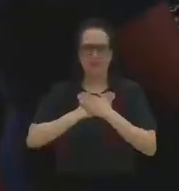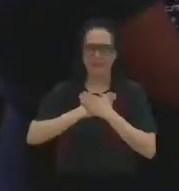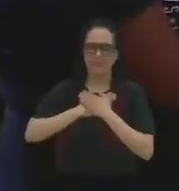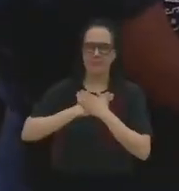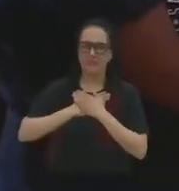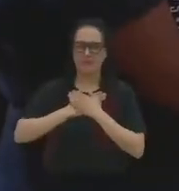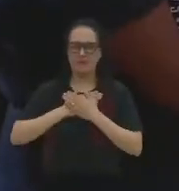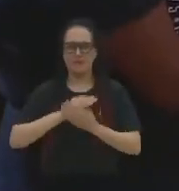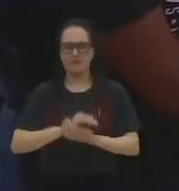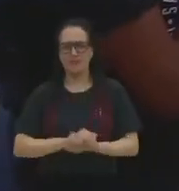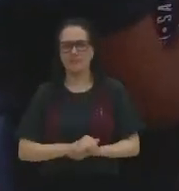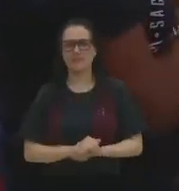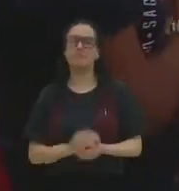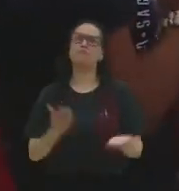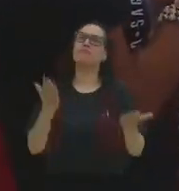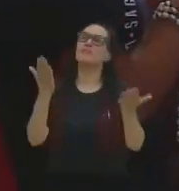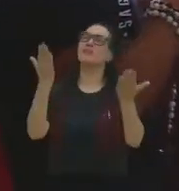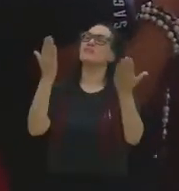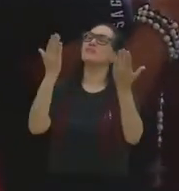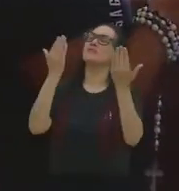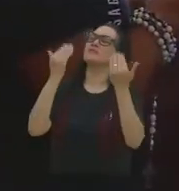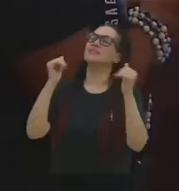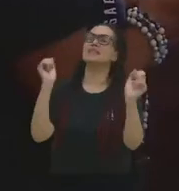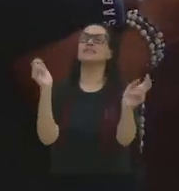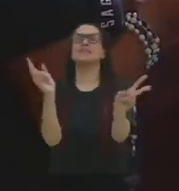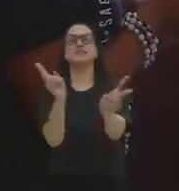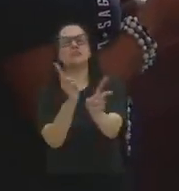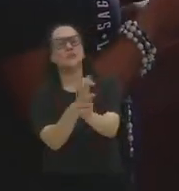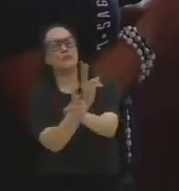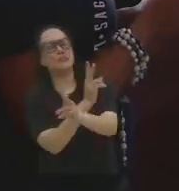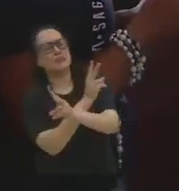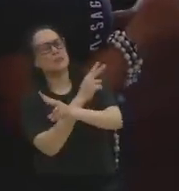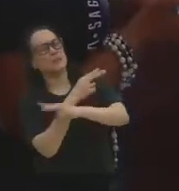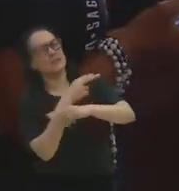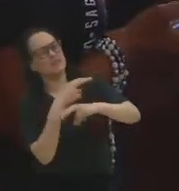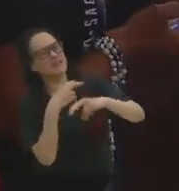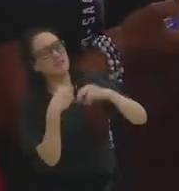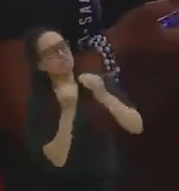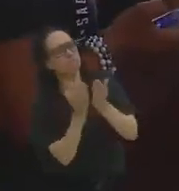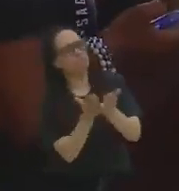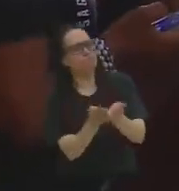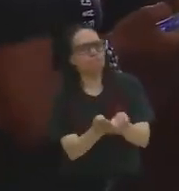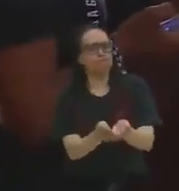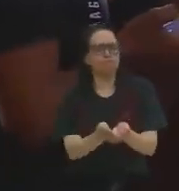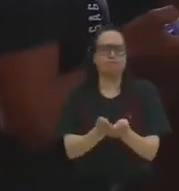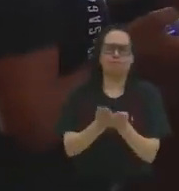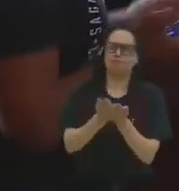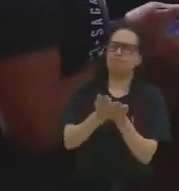E o vento vem, balança, e os problemas vêm.